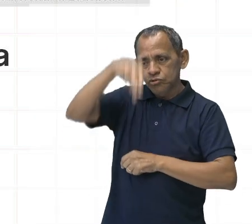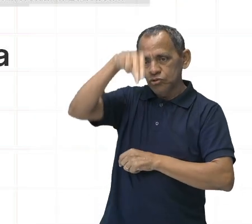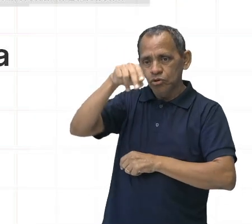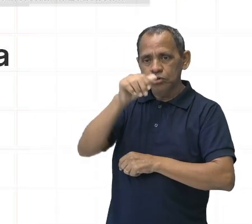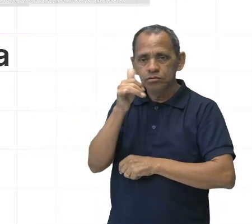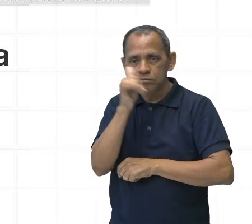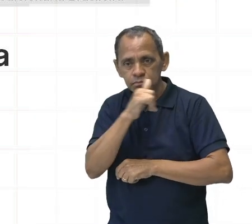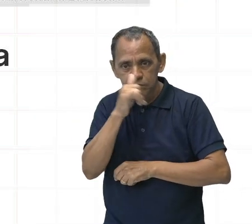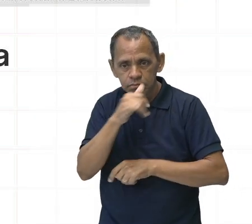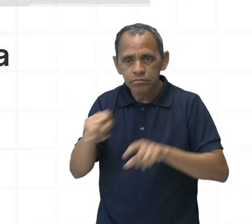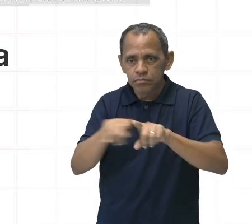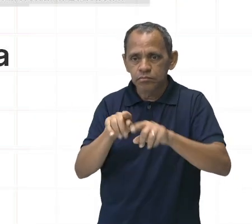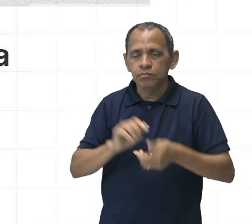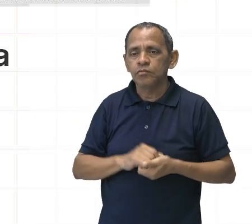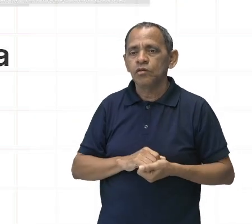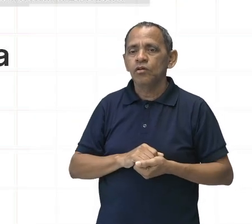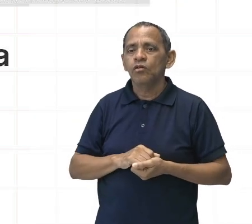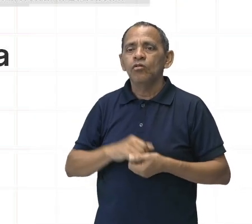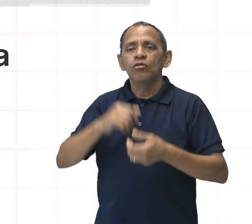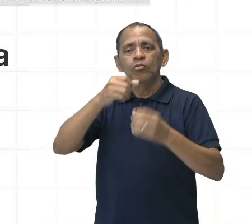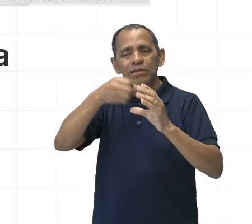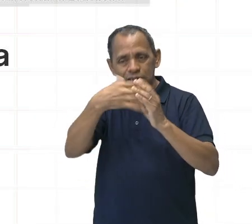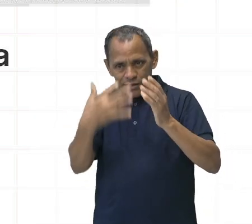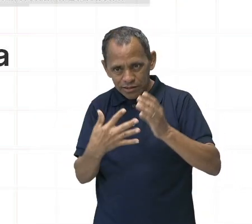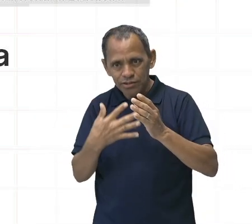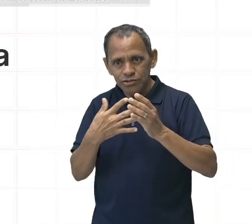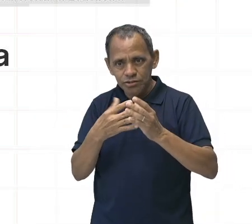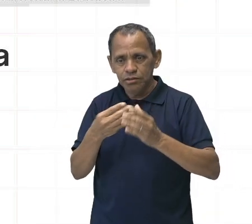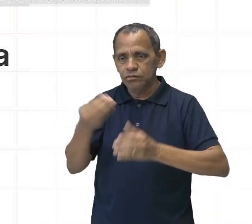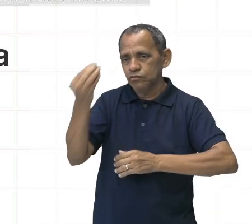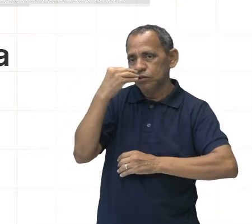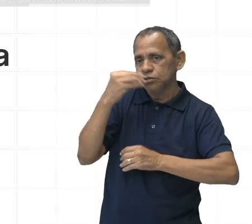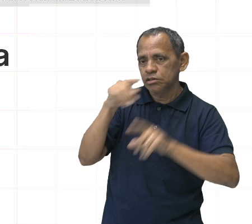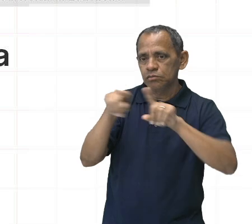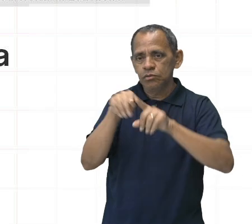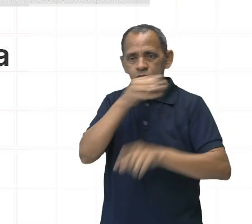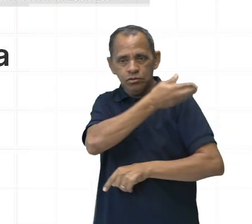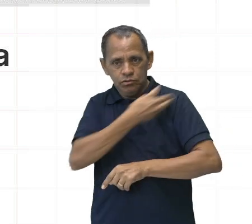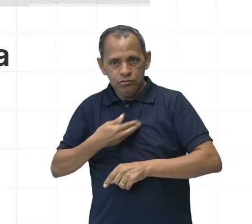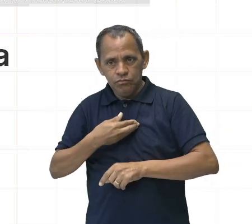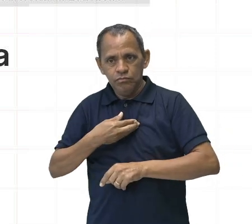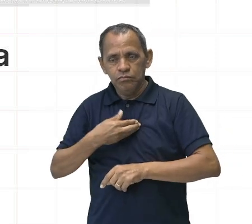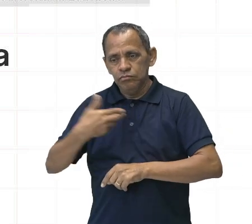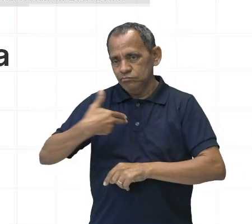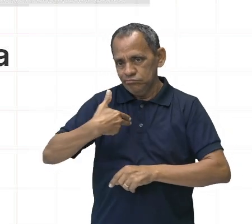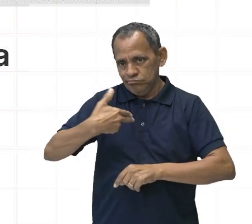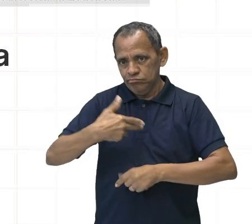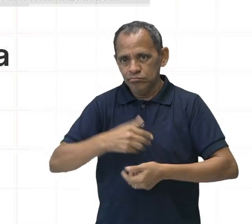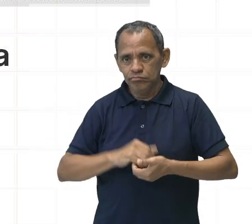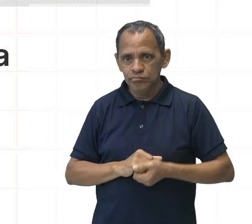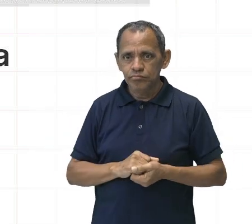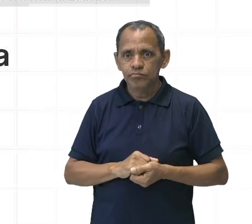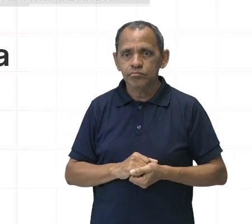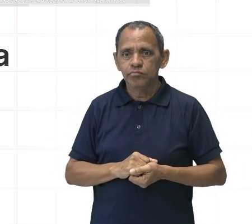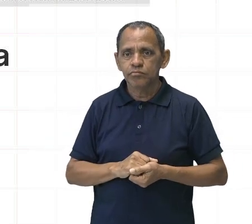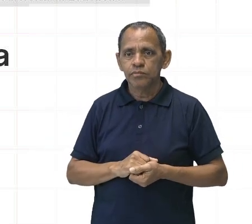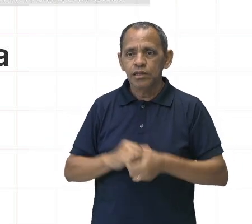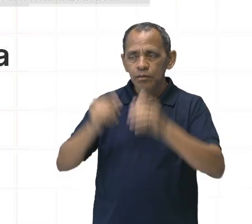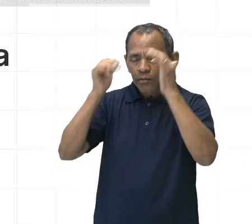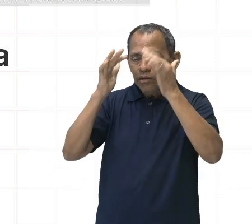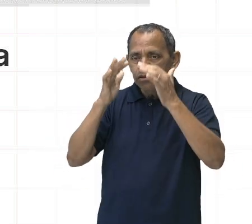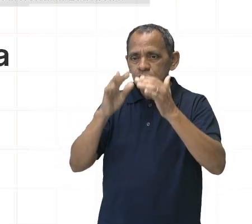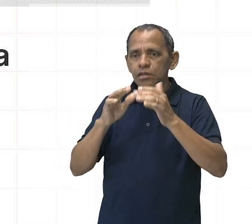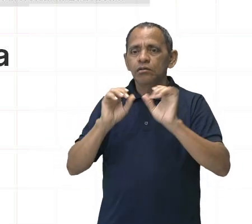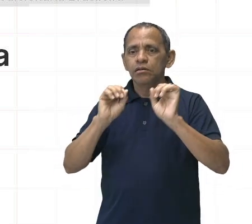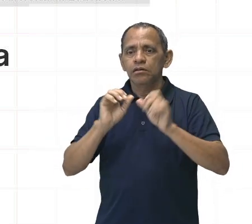foi um dos fatos que enfraqueceu internamente o governo do Getúlio Vargas. Vamos imaginar, então, o seguinte: